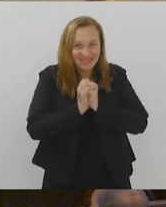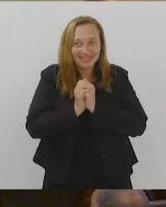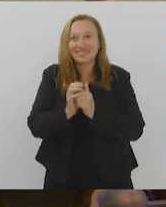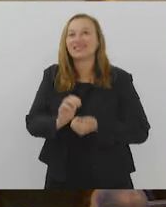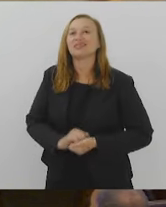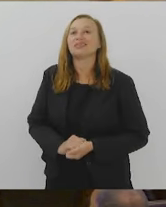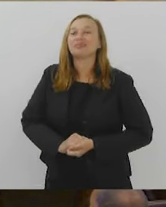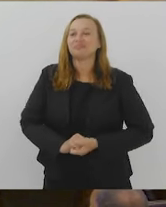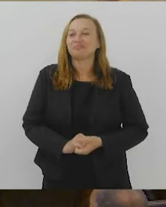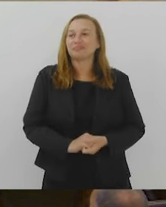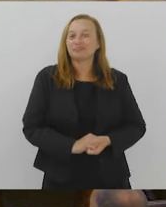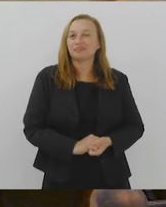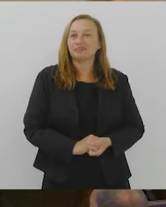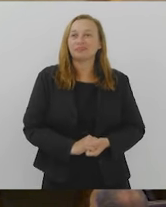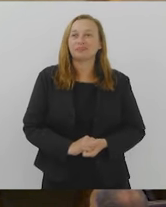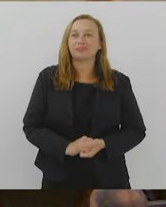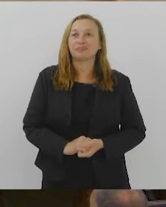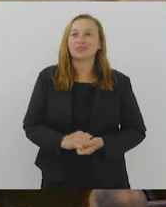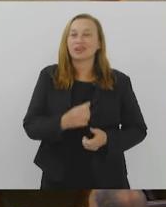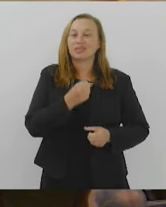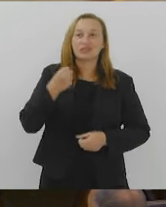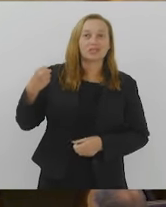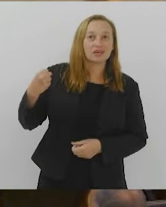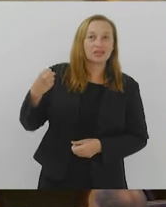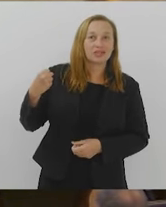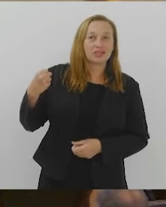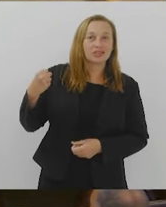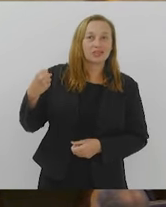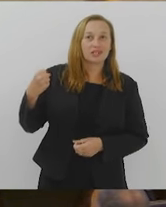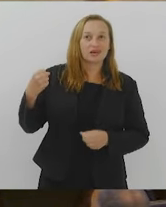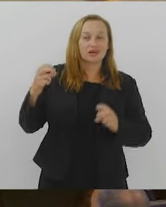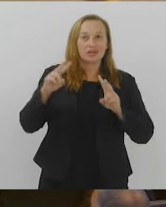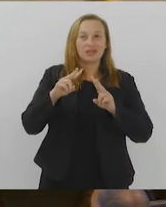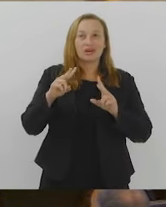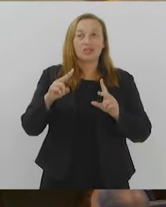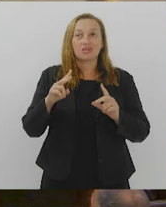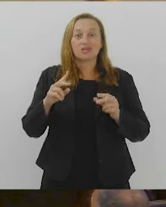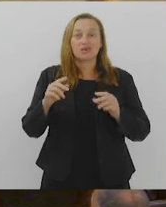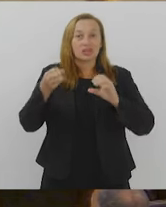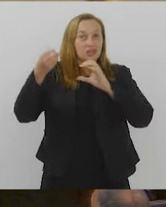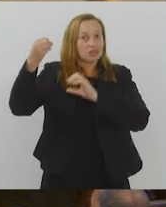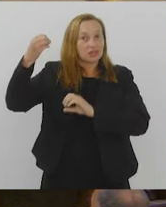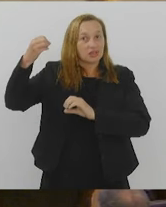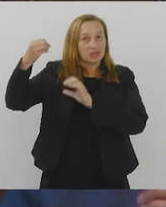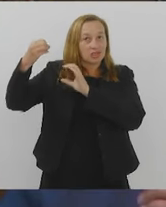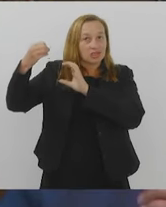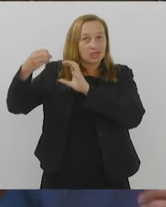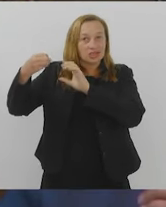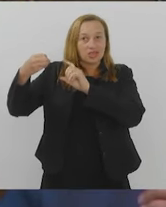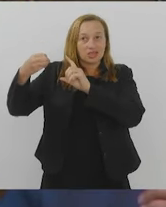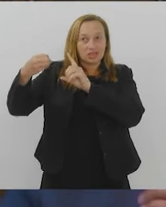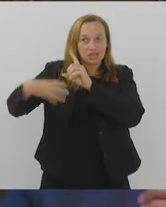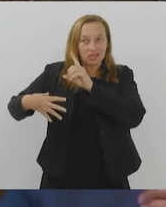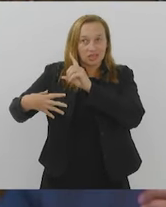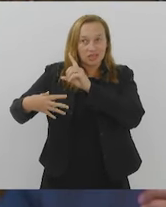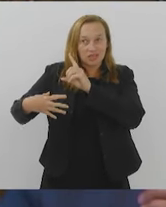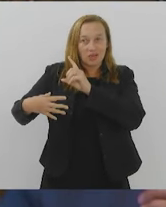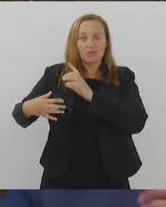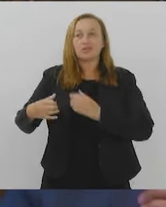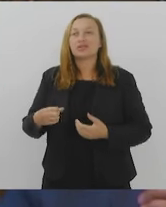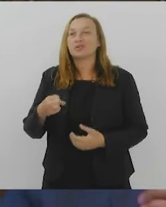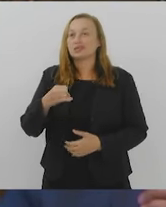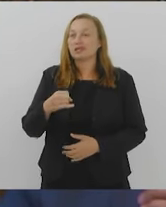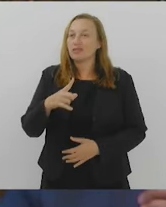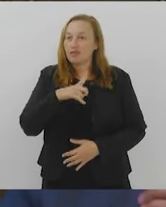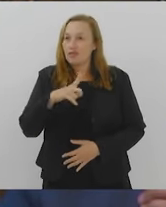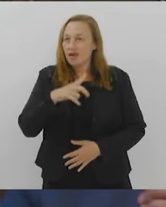Falarei fora do microfone para me localizar. E vou fazer minha audiodescrição, caso alguma pessoa cega ou